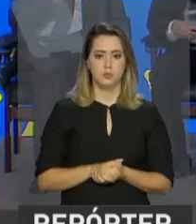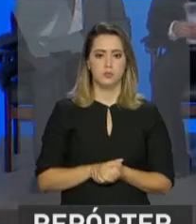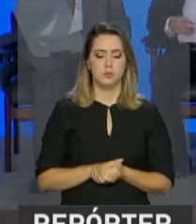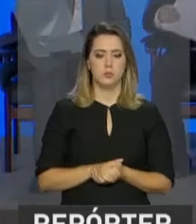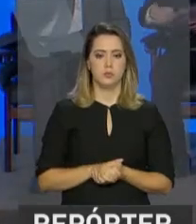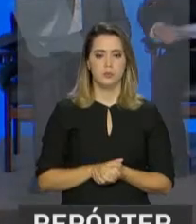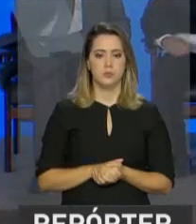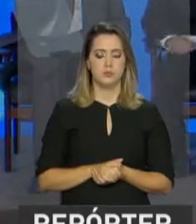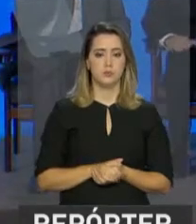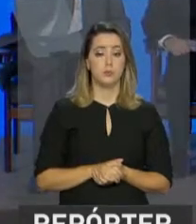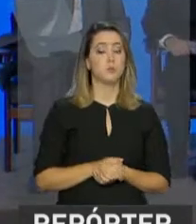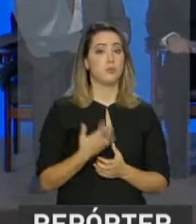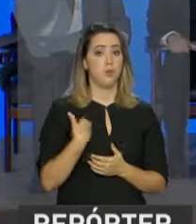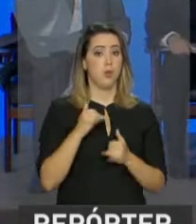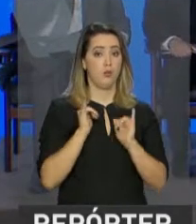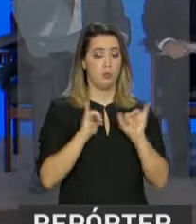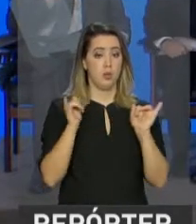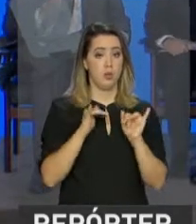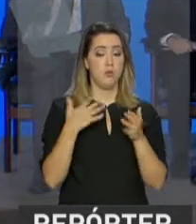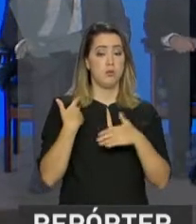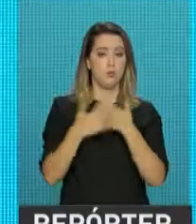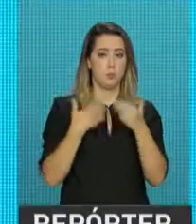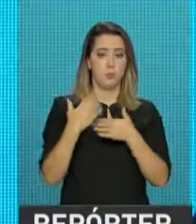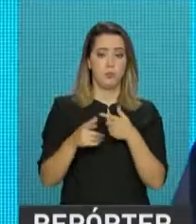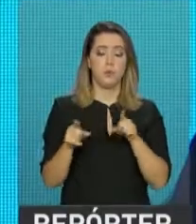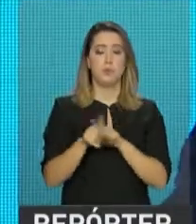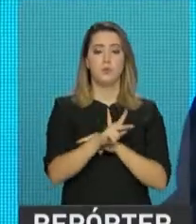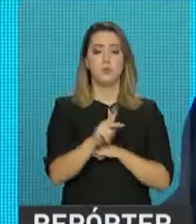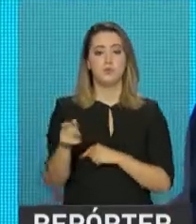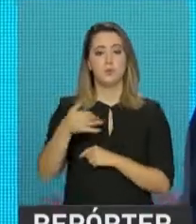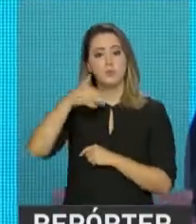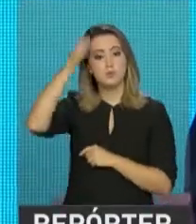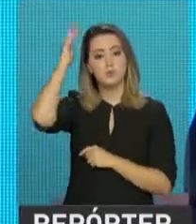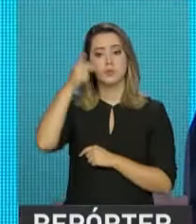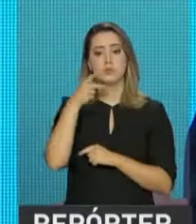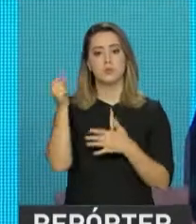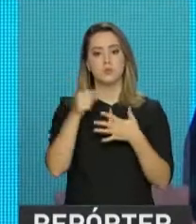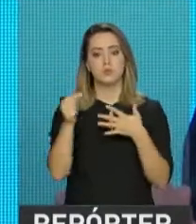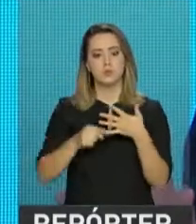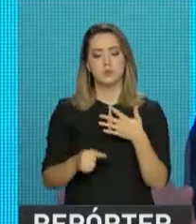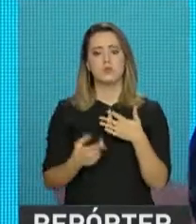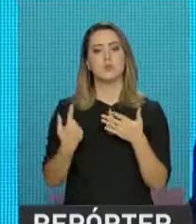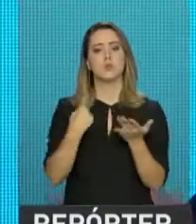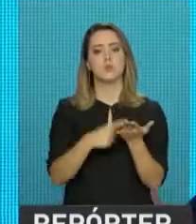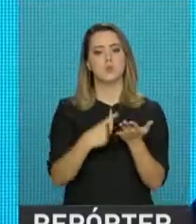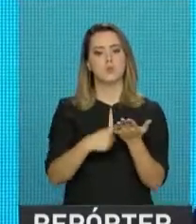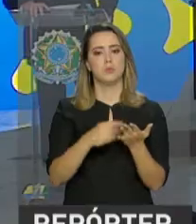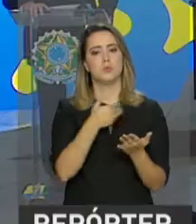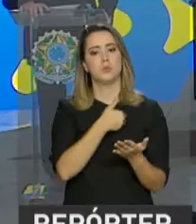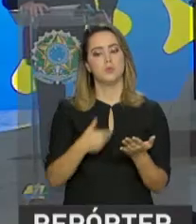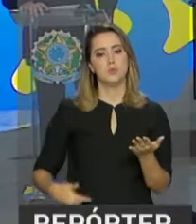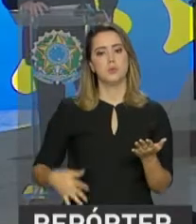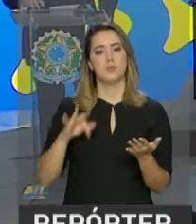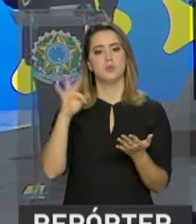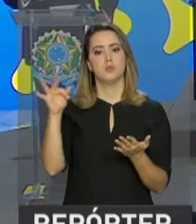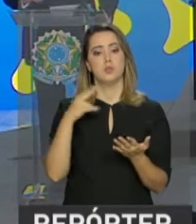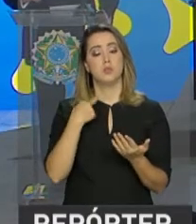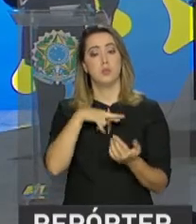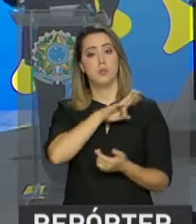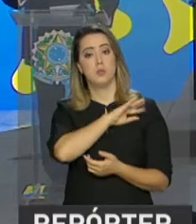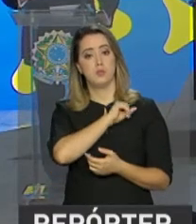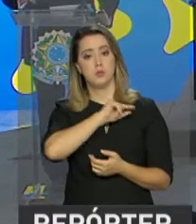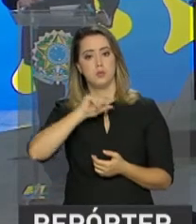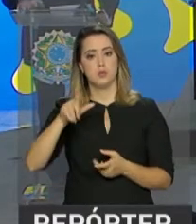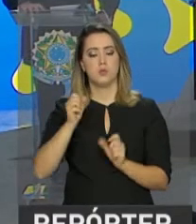sobre durante o lançamento do programa avançar o presidente michel temer destacou o compromisso do governo federal com a responsabilidade fiscal